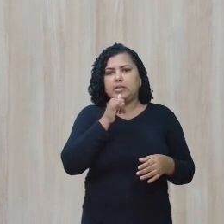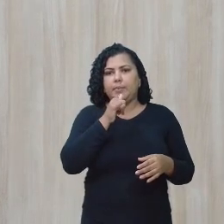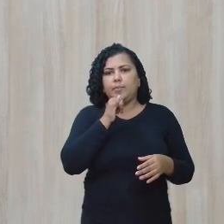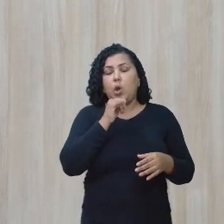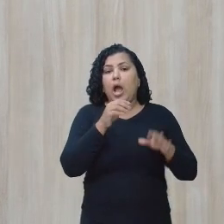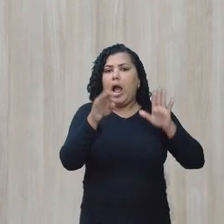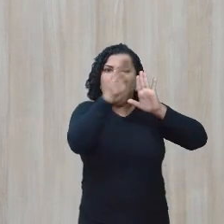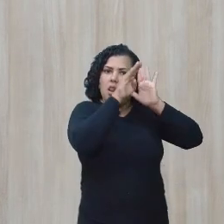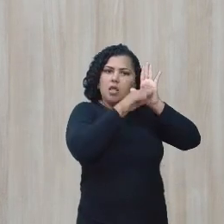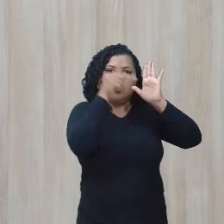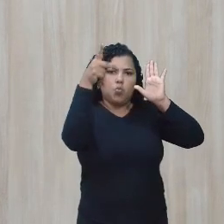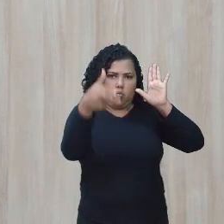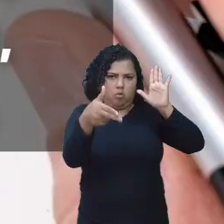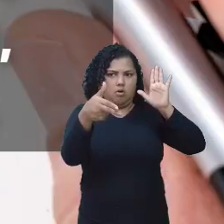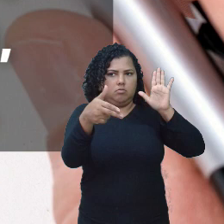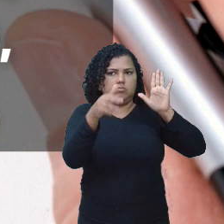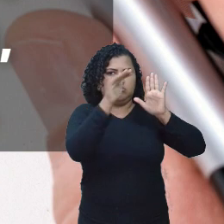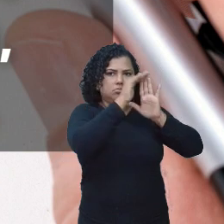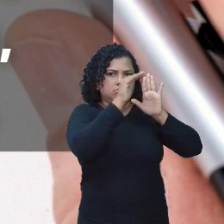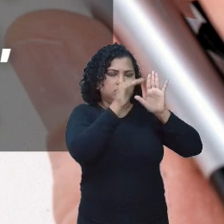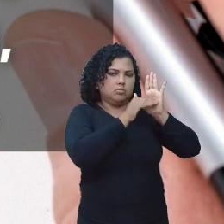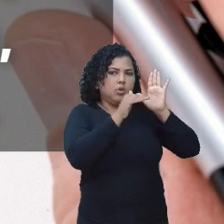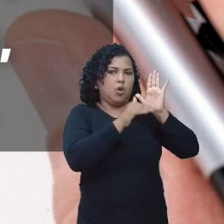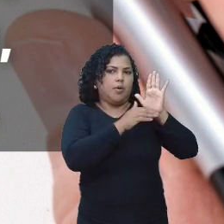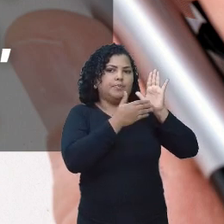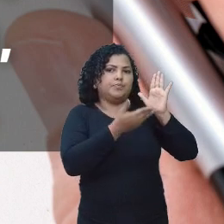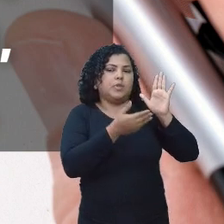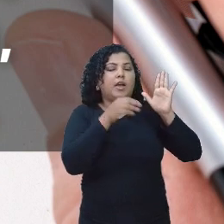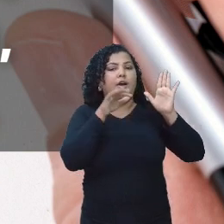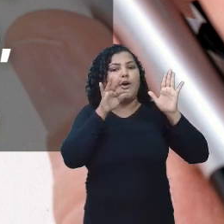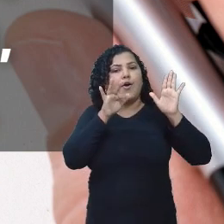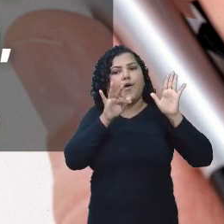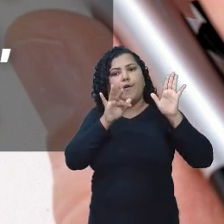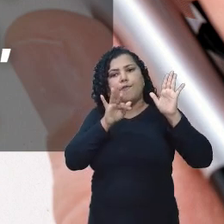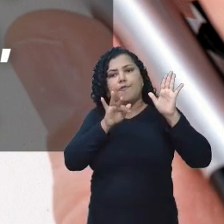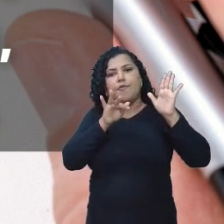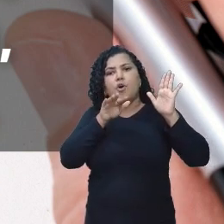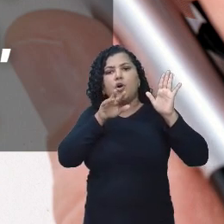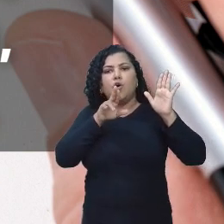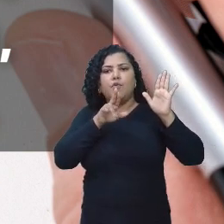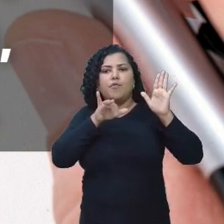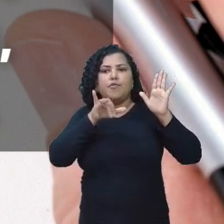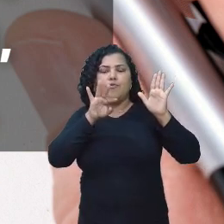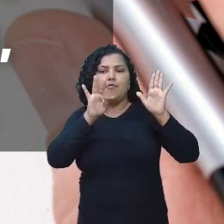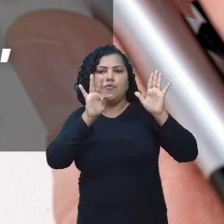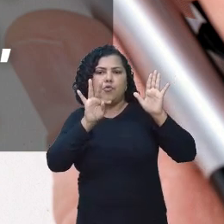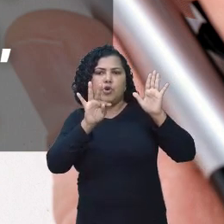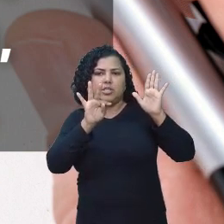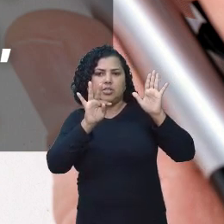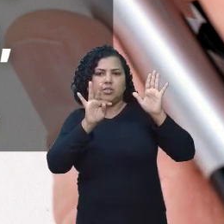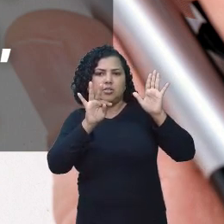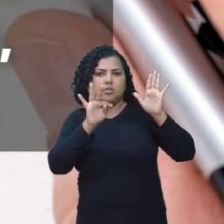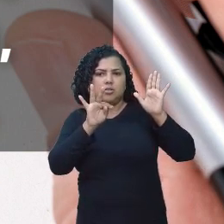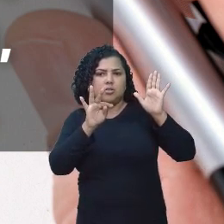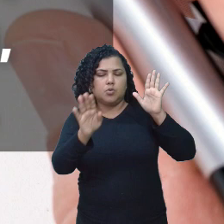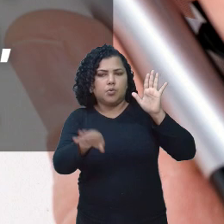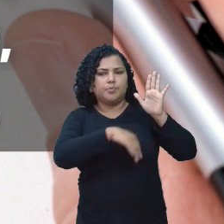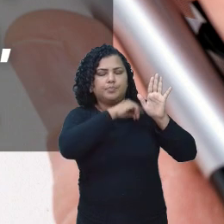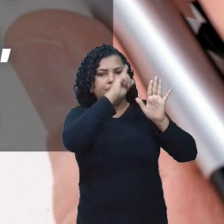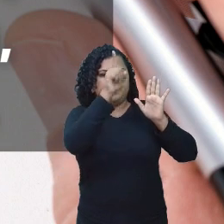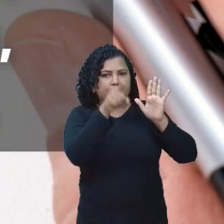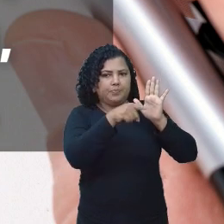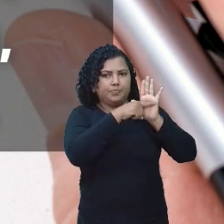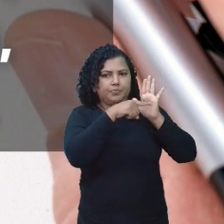Aquela mesma lista que estava lá, pessoal. Botei no plural. O que seria fruits em português ficou em inglês fruit.